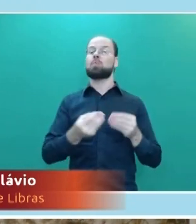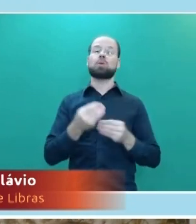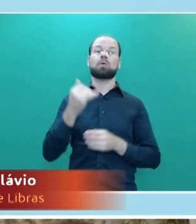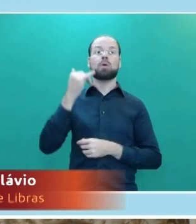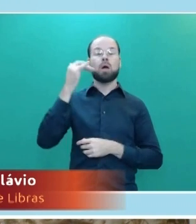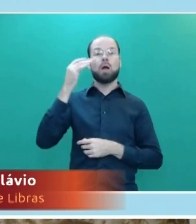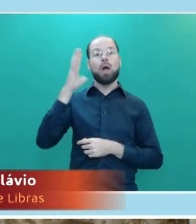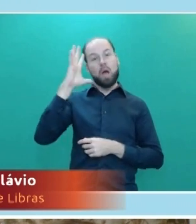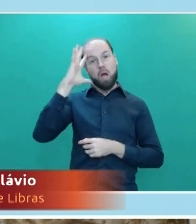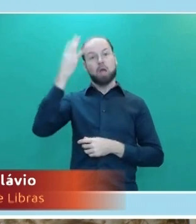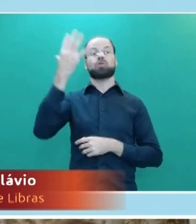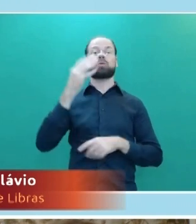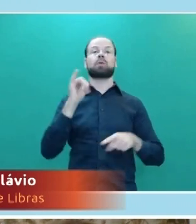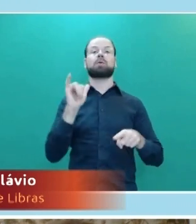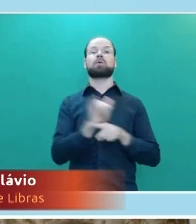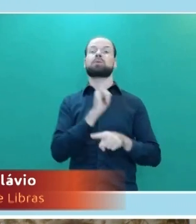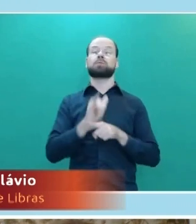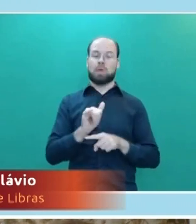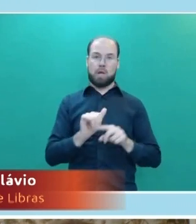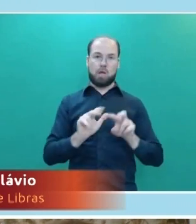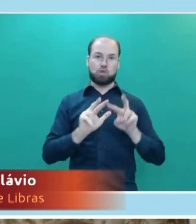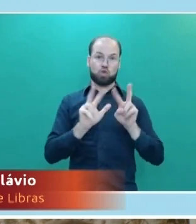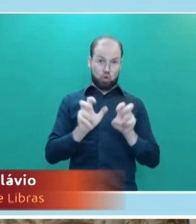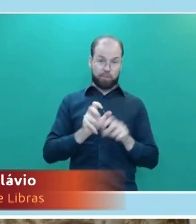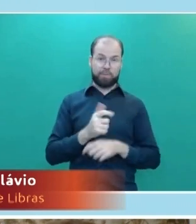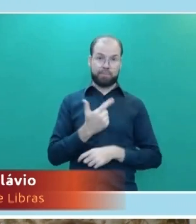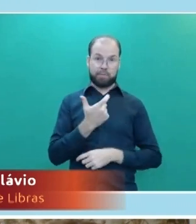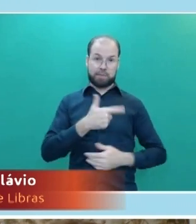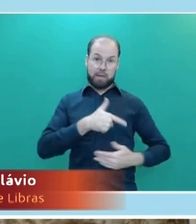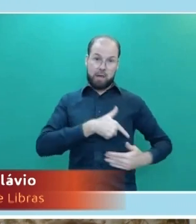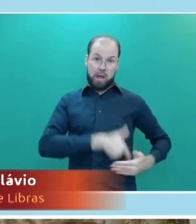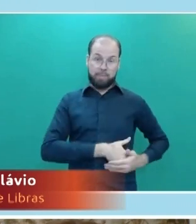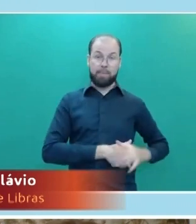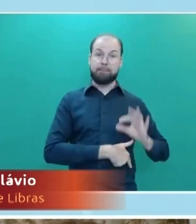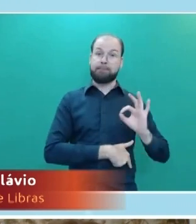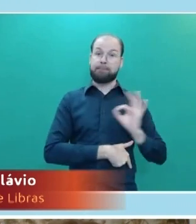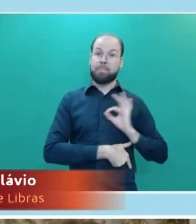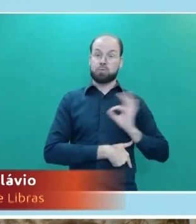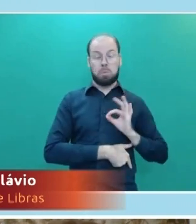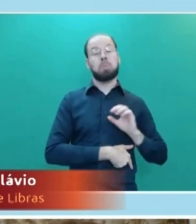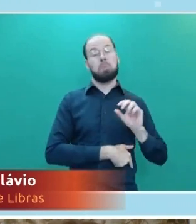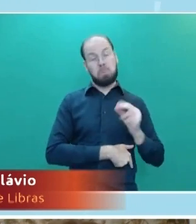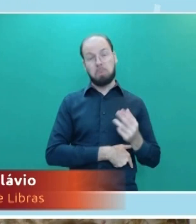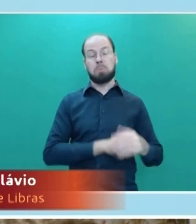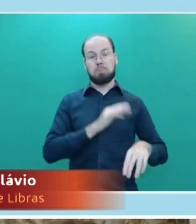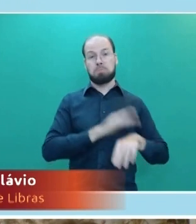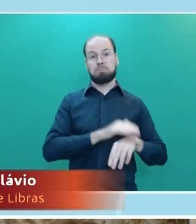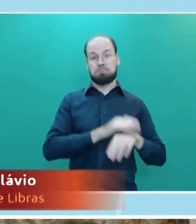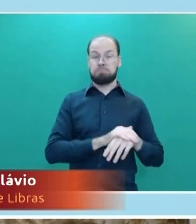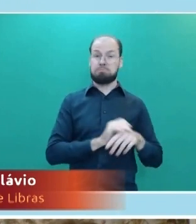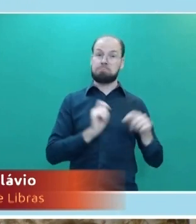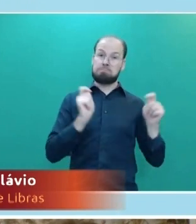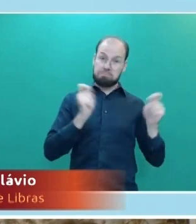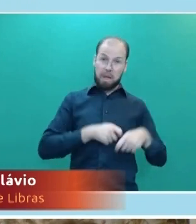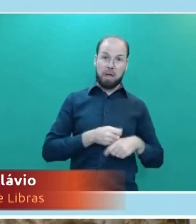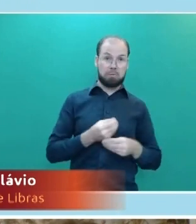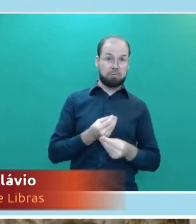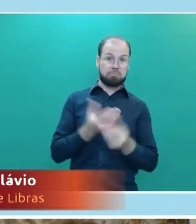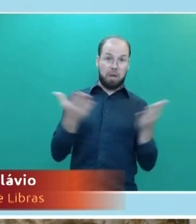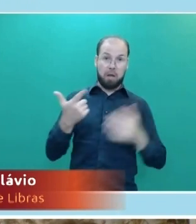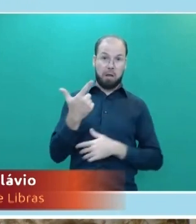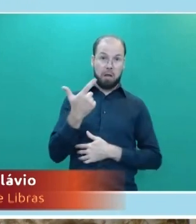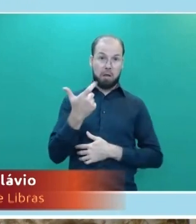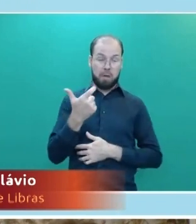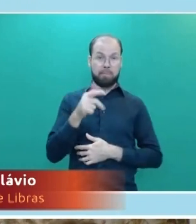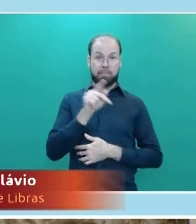na questão da segurança armada, seja de um policial armado, ou até mesmo, né, de possibilitar professores armados, como